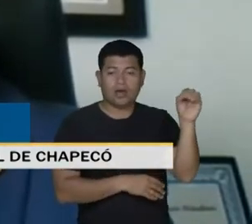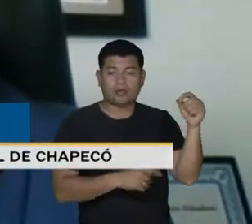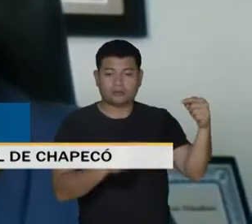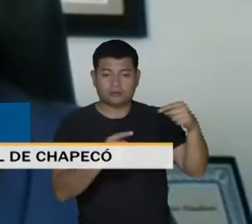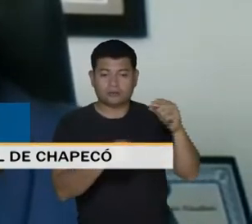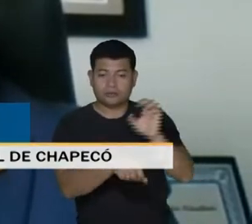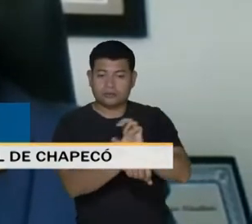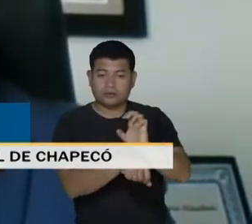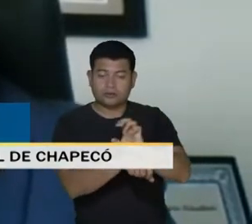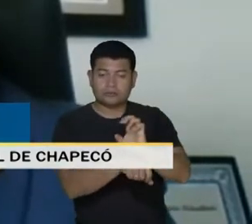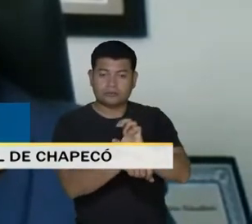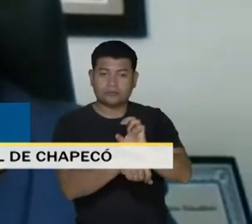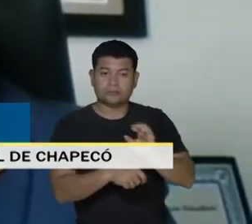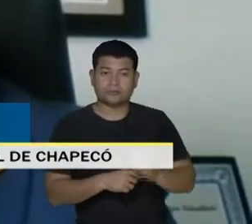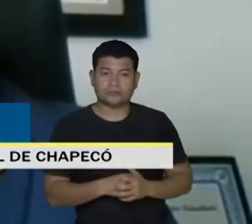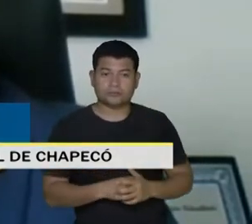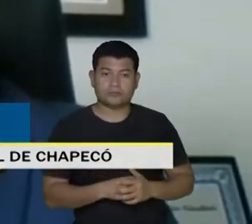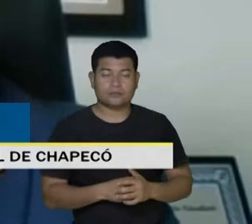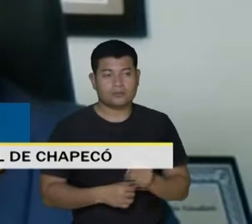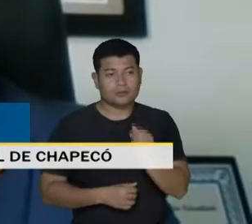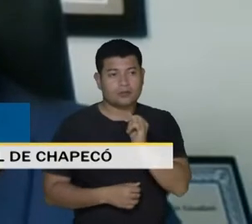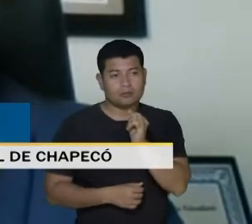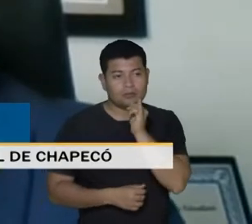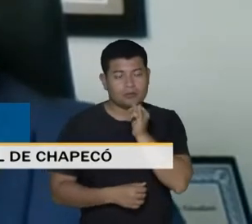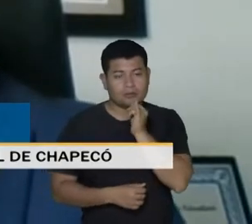temos o Marieta